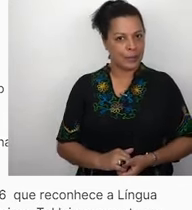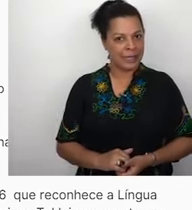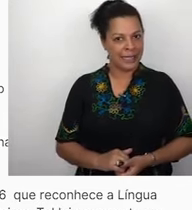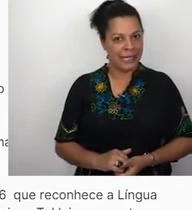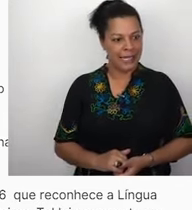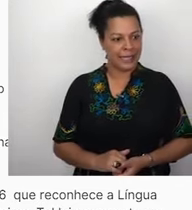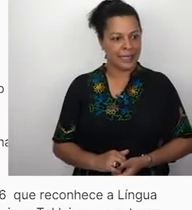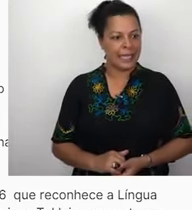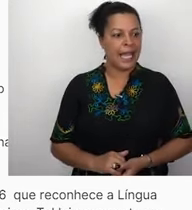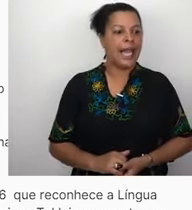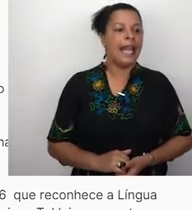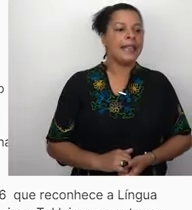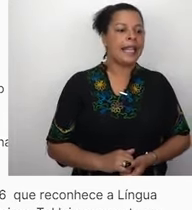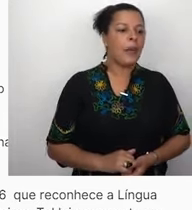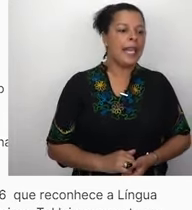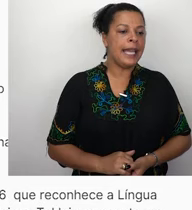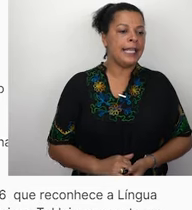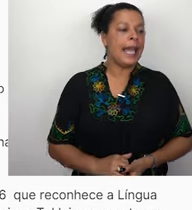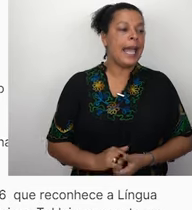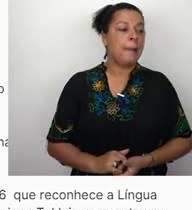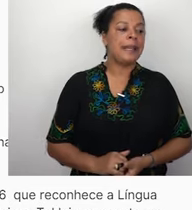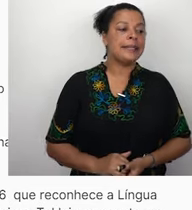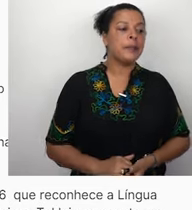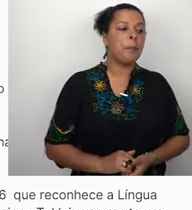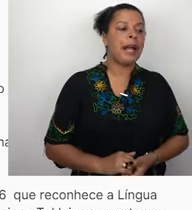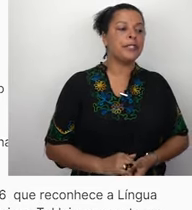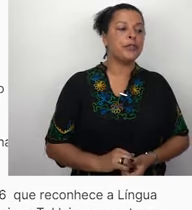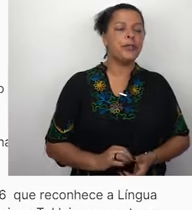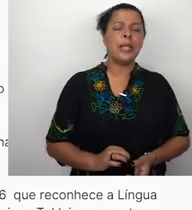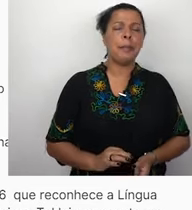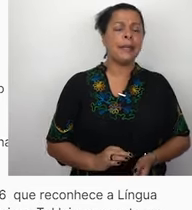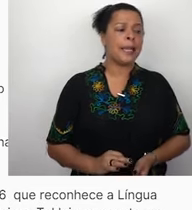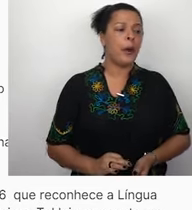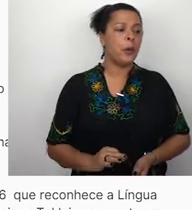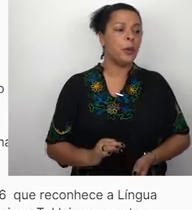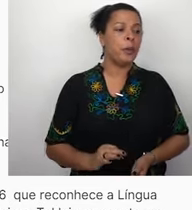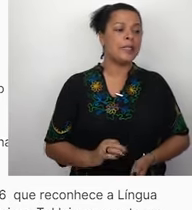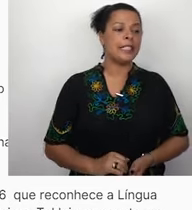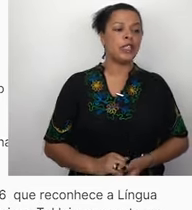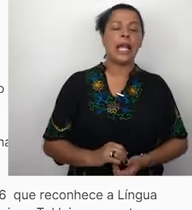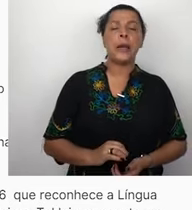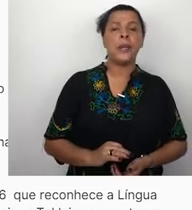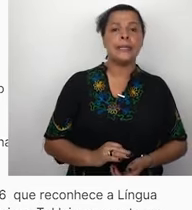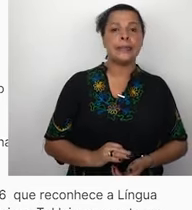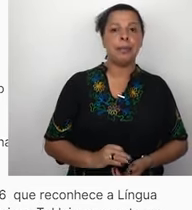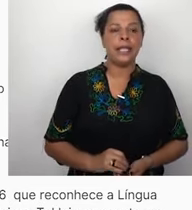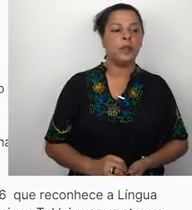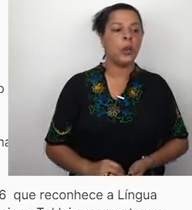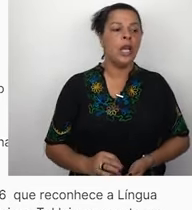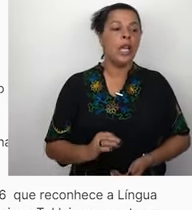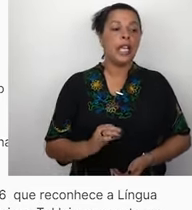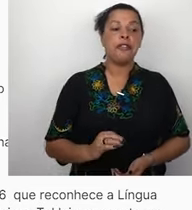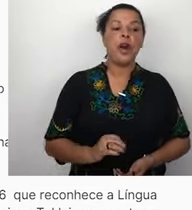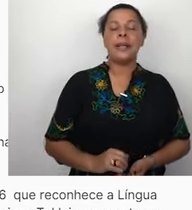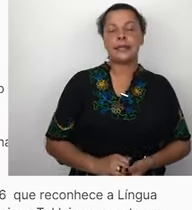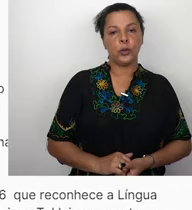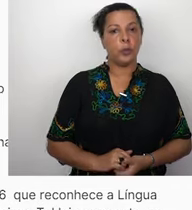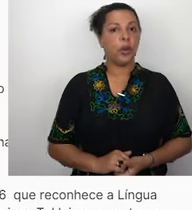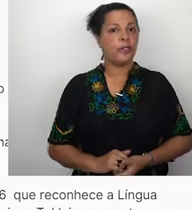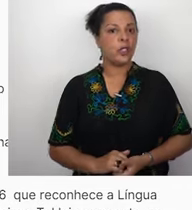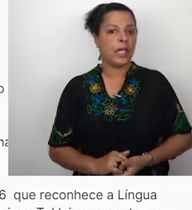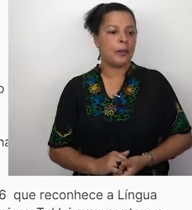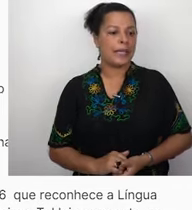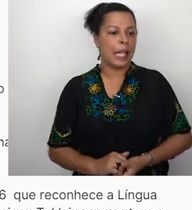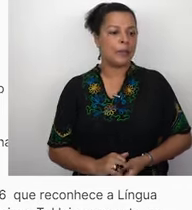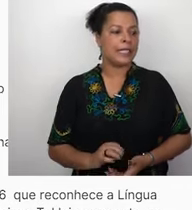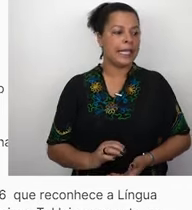comunidades surdas brasileiras. Tal lei representa um passo fundamental no processo de reconhecimento e formação